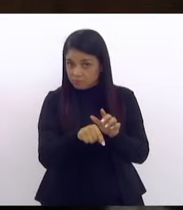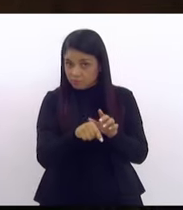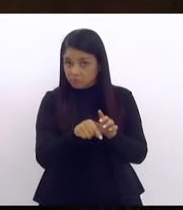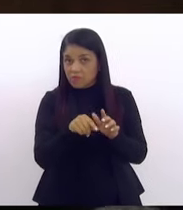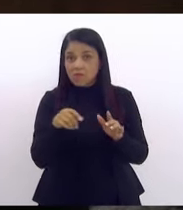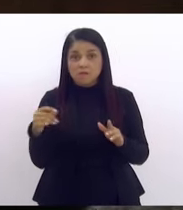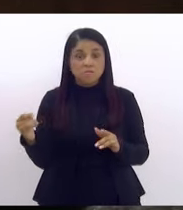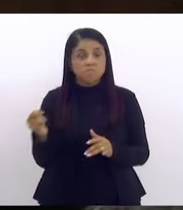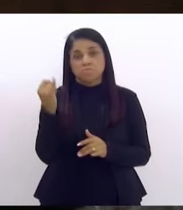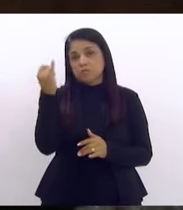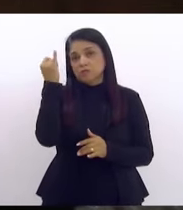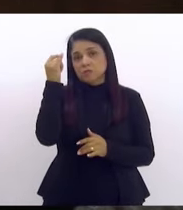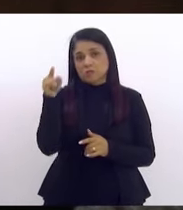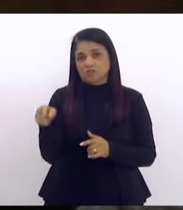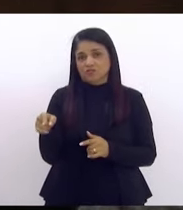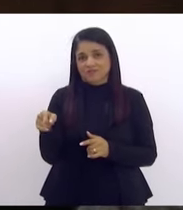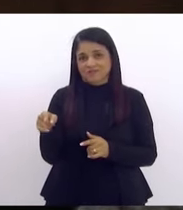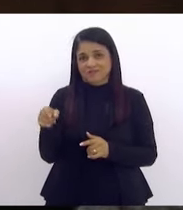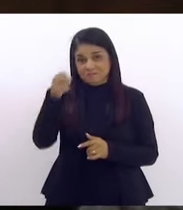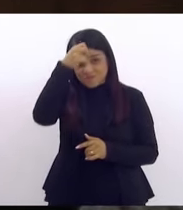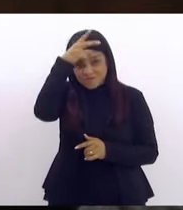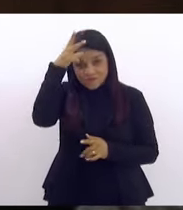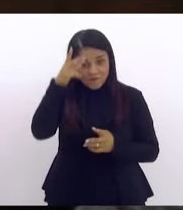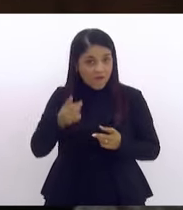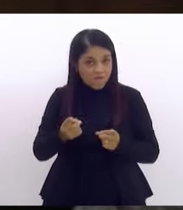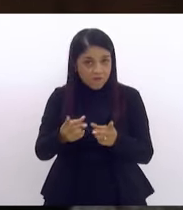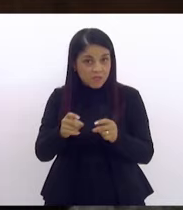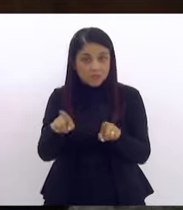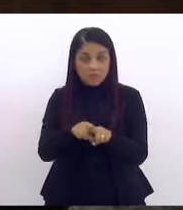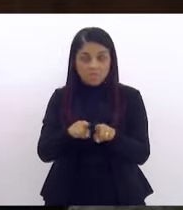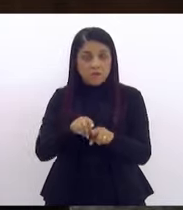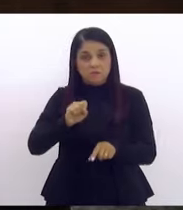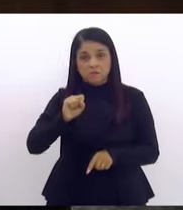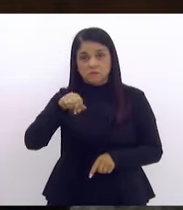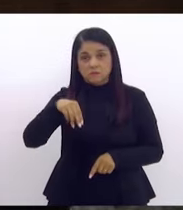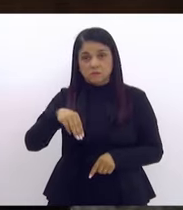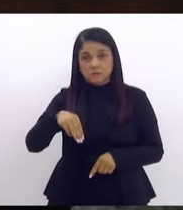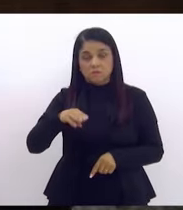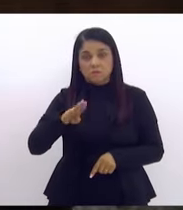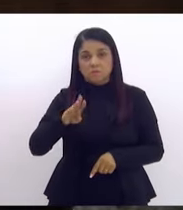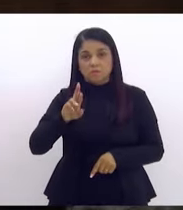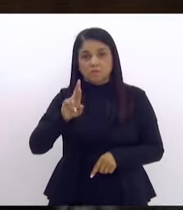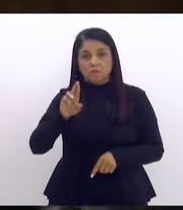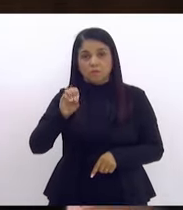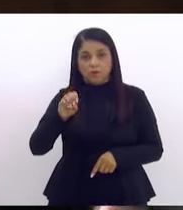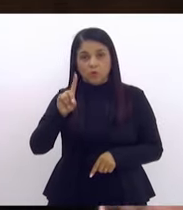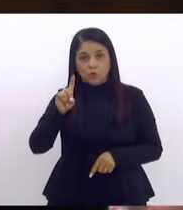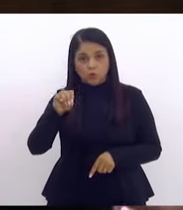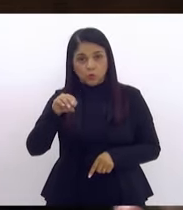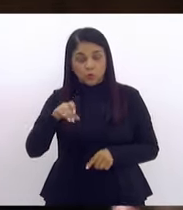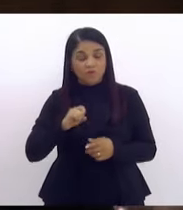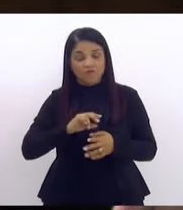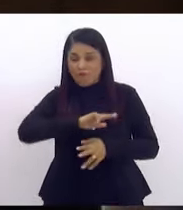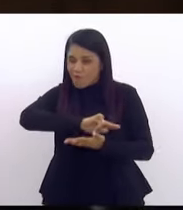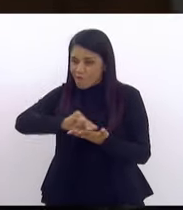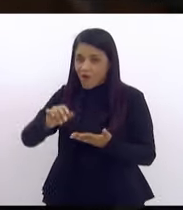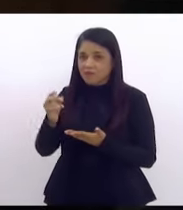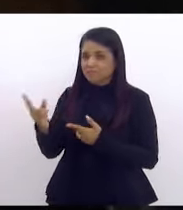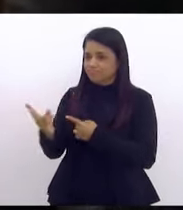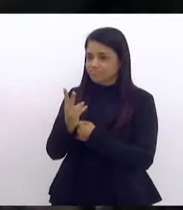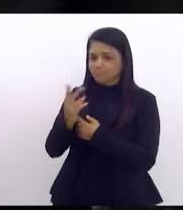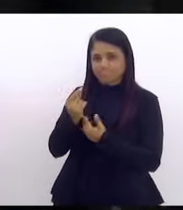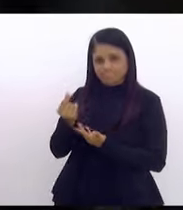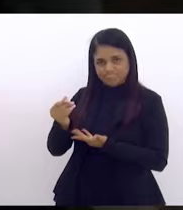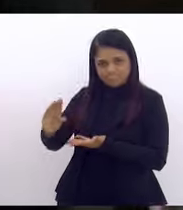extrema necessidade, porque senão daqui a pouco ele vai vender o sambódromo. A prefeitura está toda endividada, são diversos empréstimos. E quer